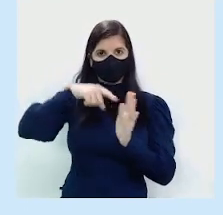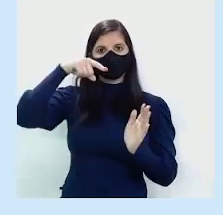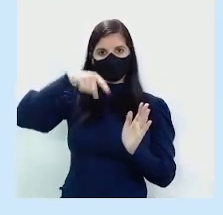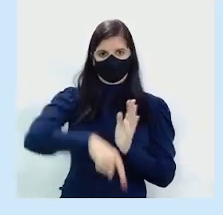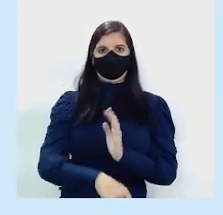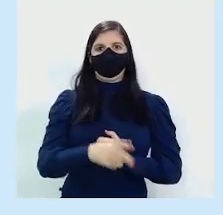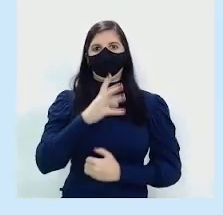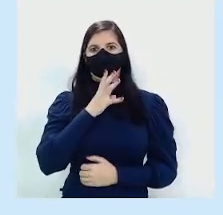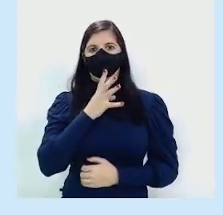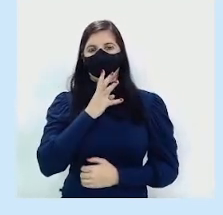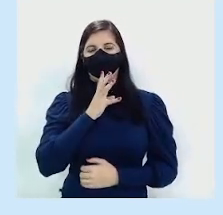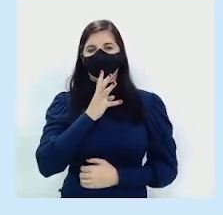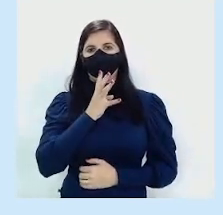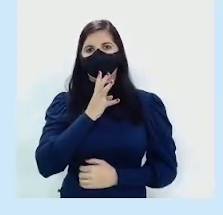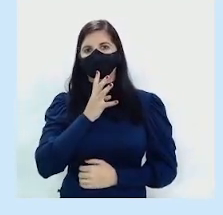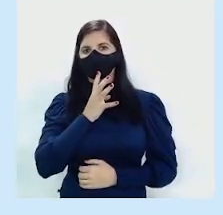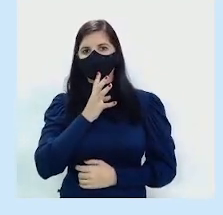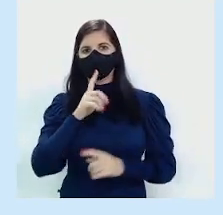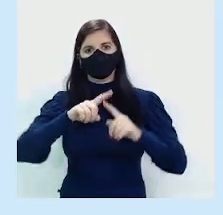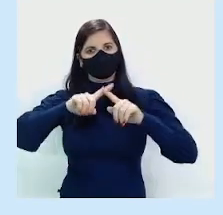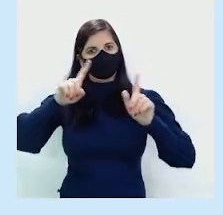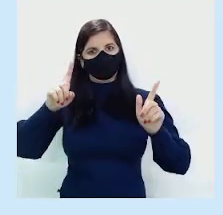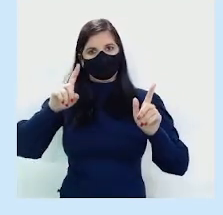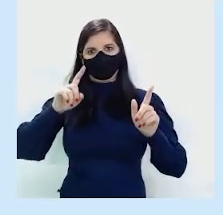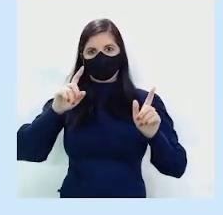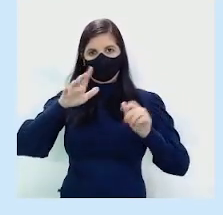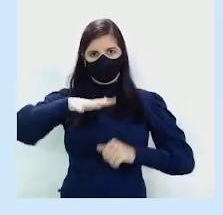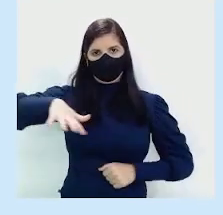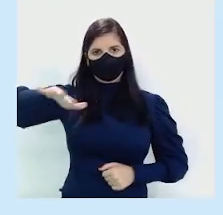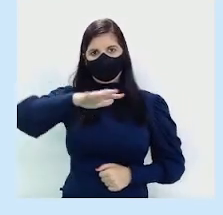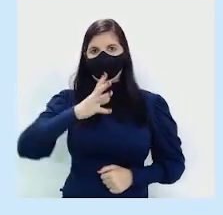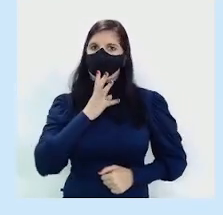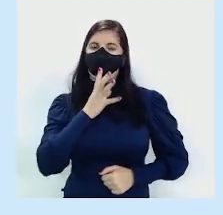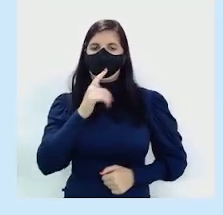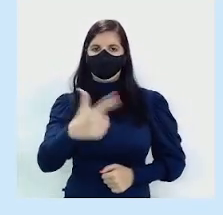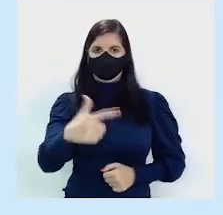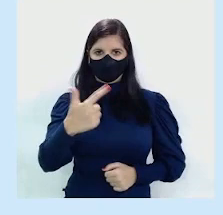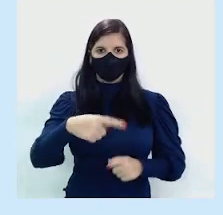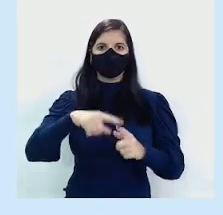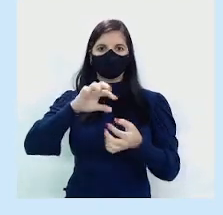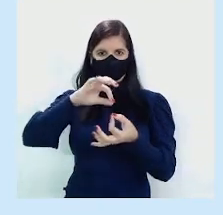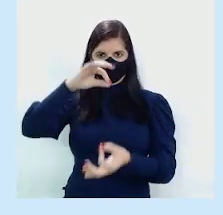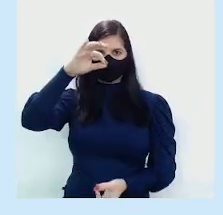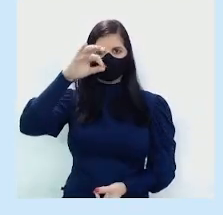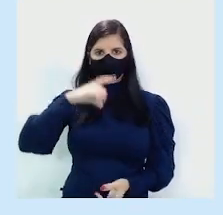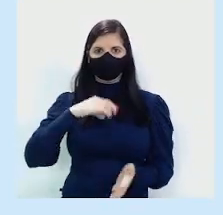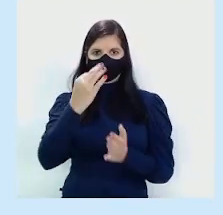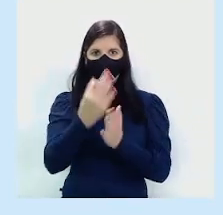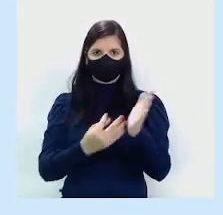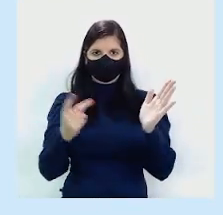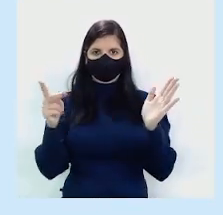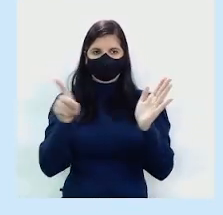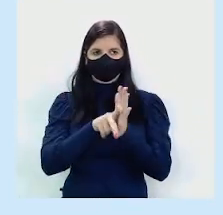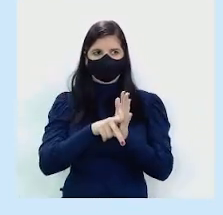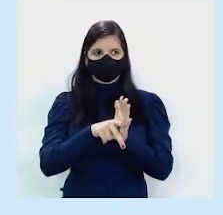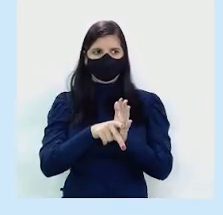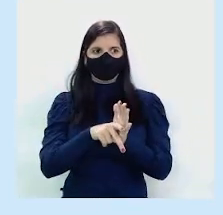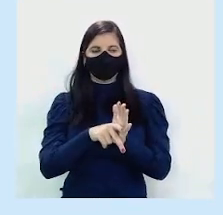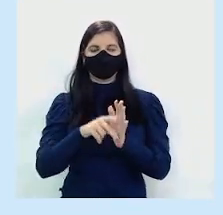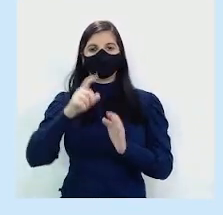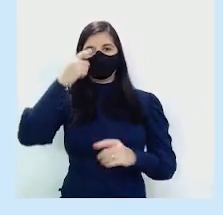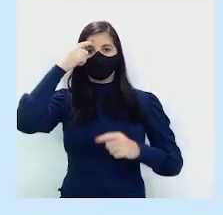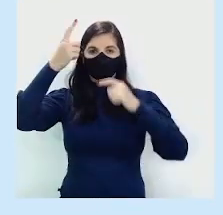desse conhecimento, mesmo não sendo especialista na área. Então, é a parte mais comprida do texto de divulgação científica, em que